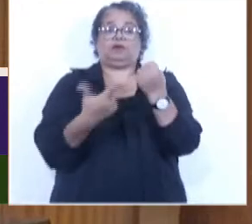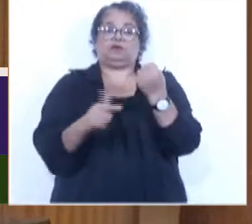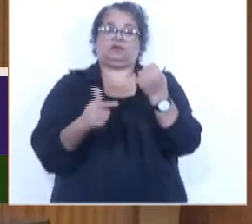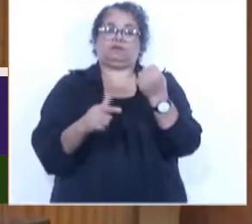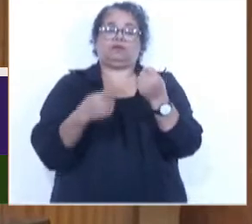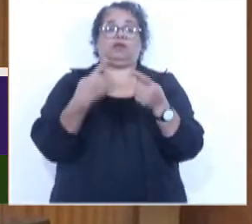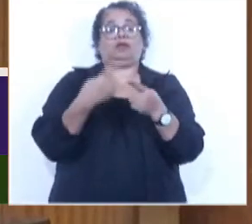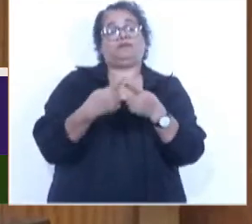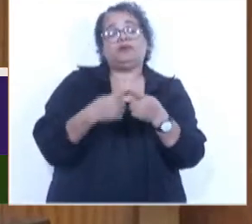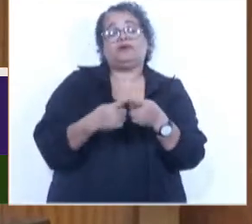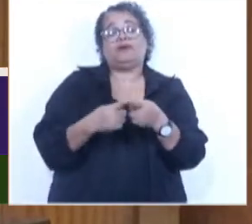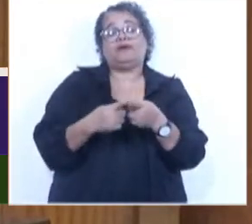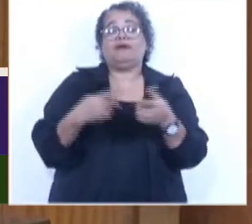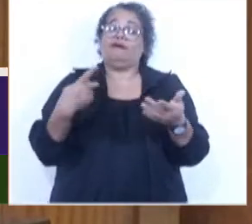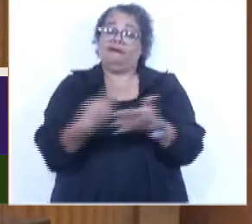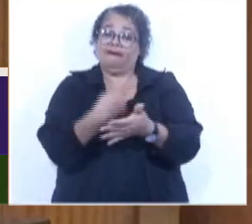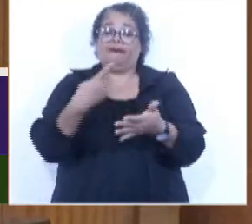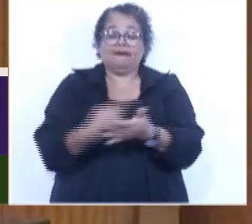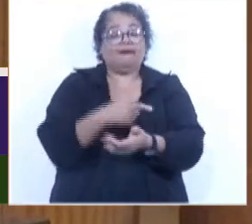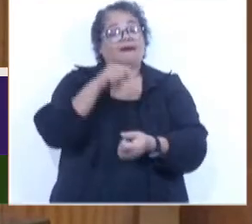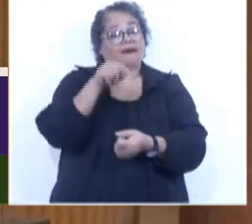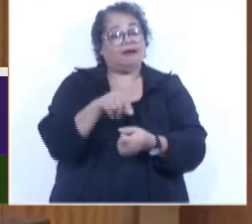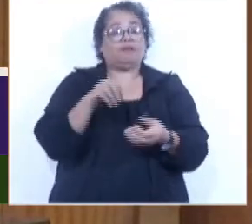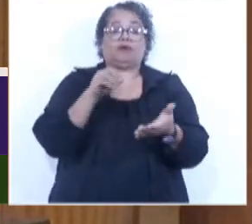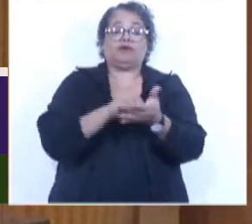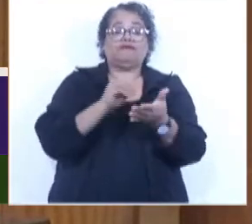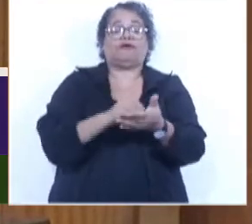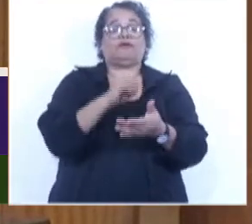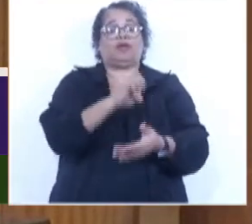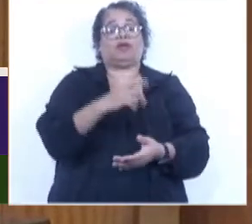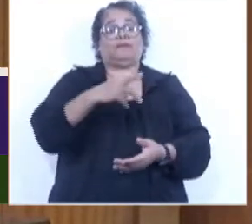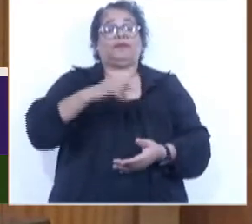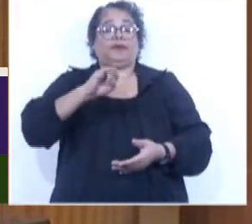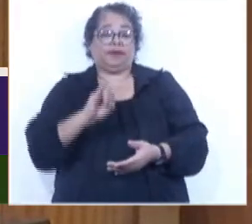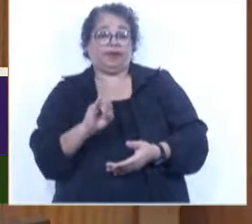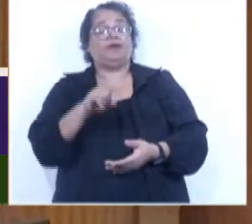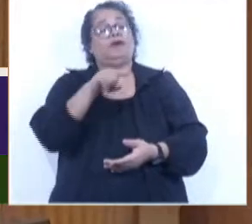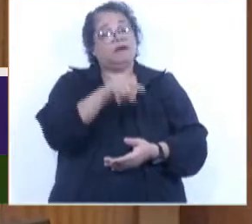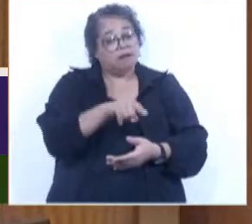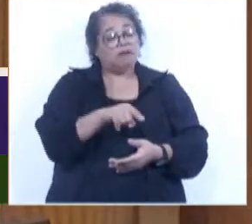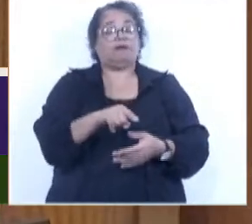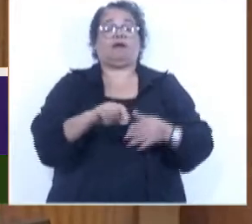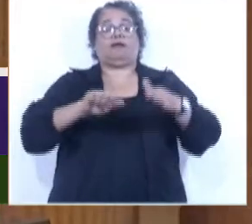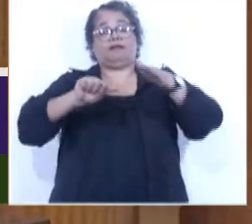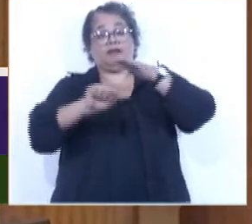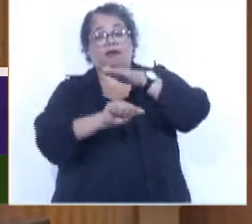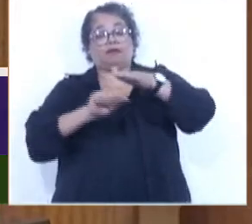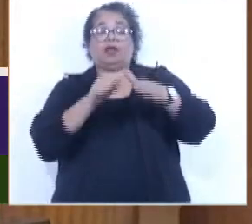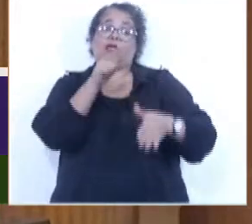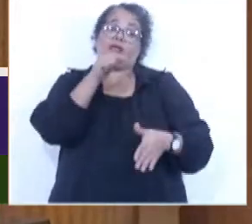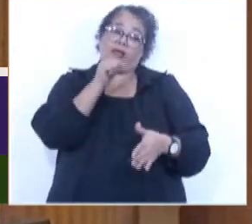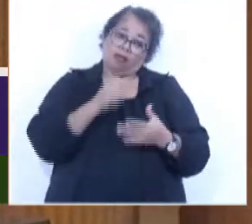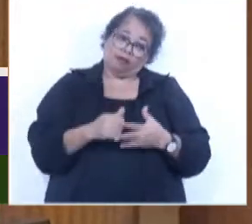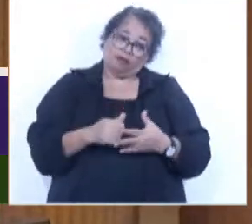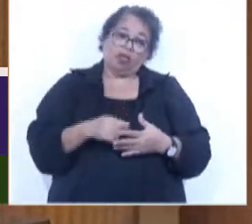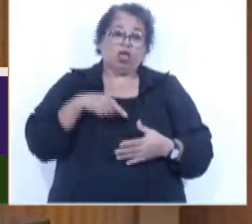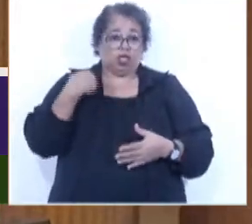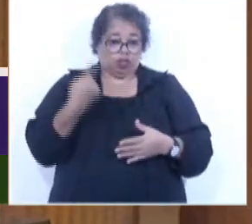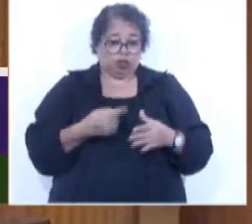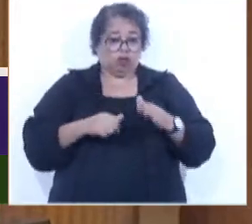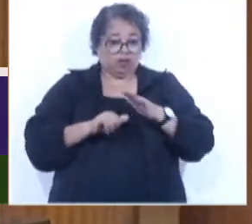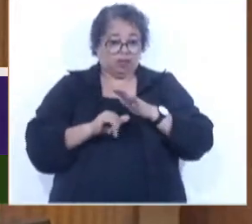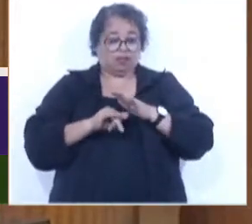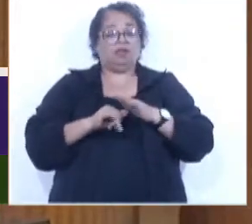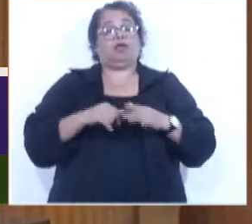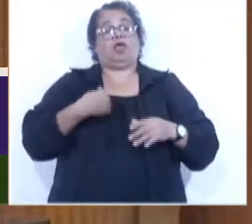negligência imperícia da gestão do demais é lamentável e essa tragédia foi anunciada por nós aqui nessa Tribuna